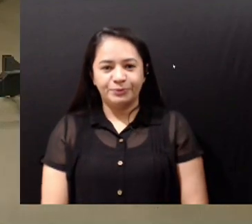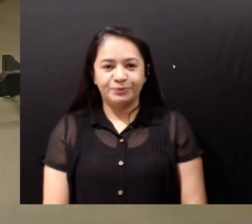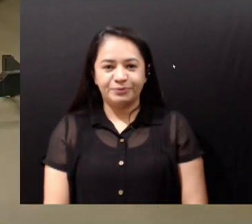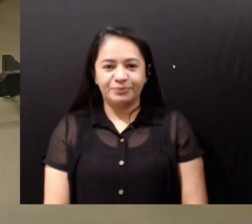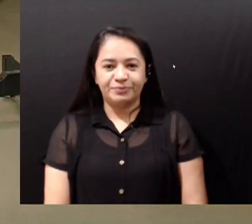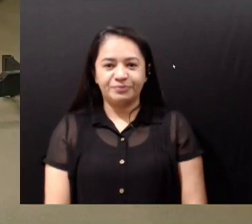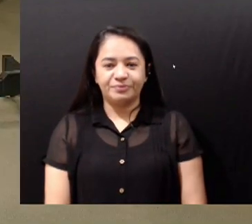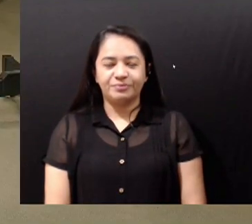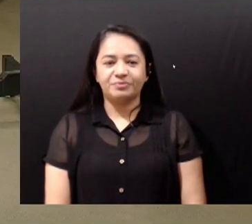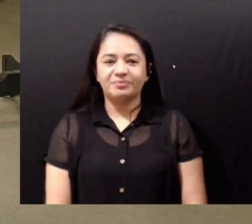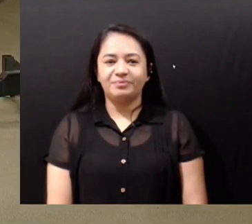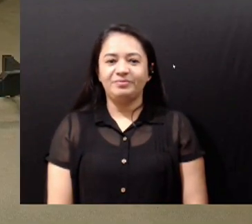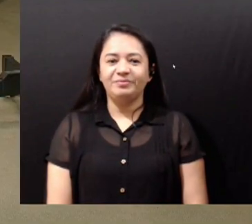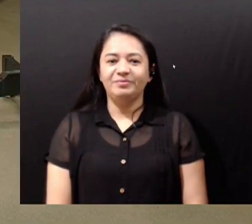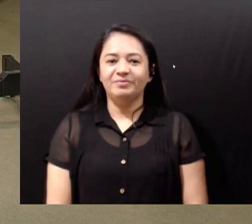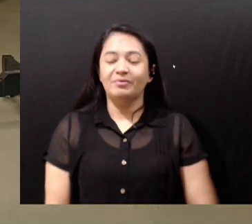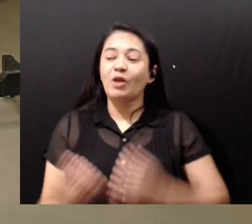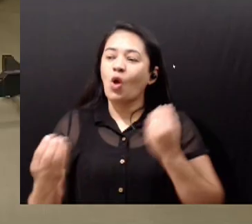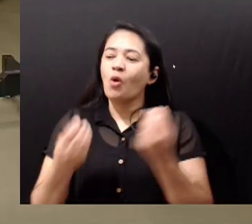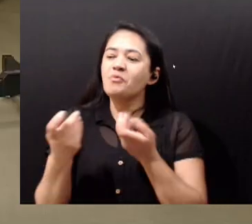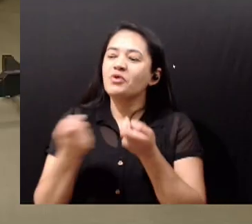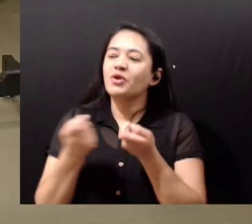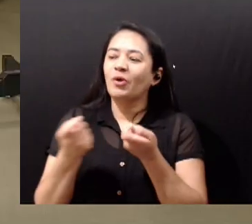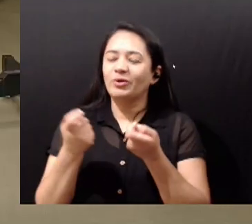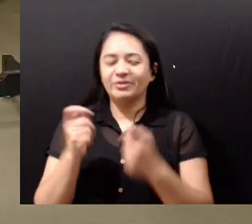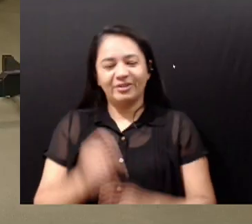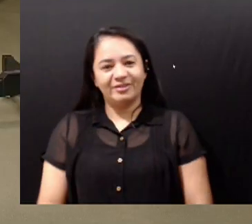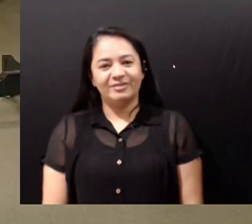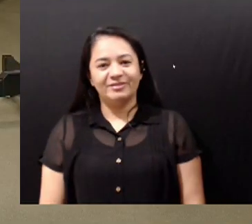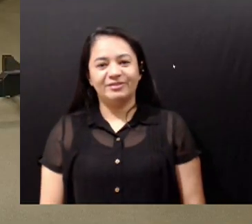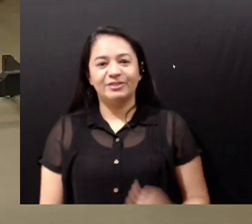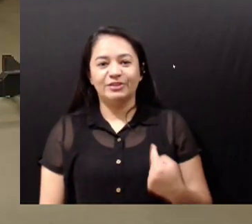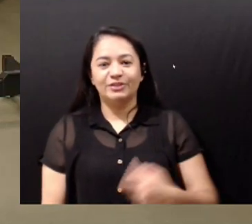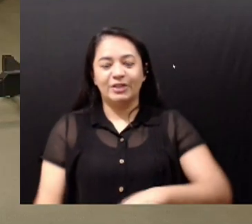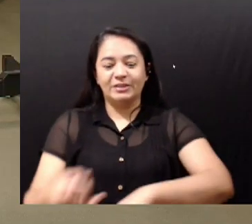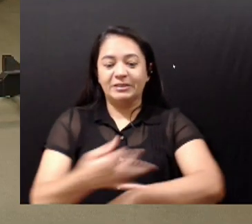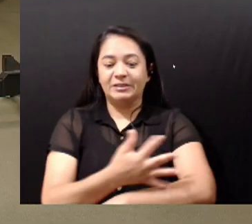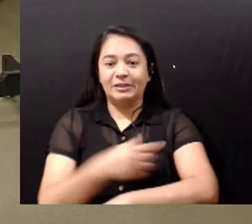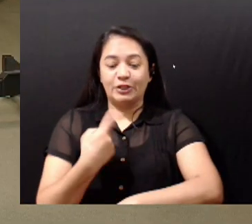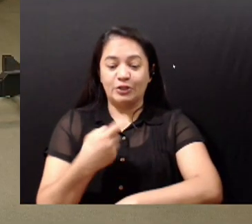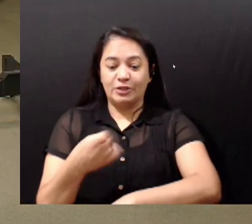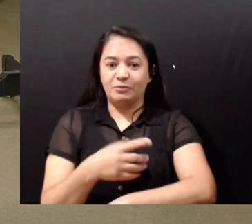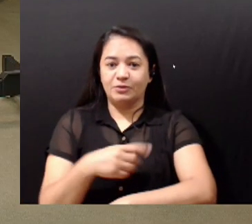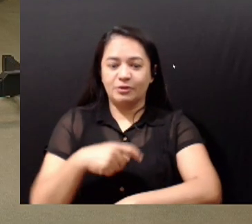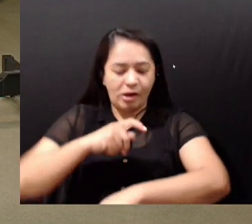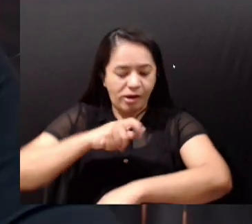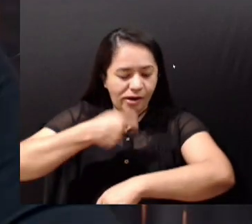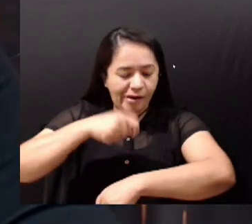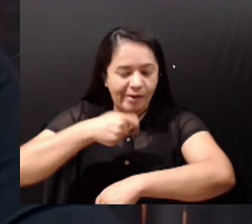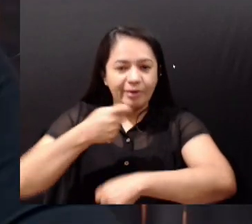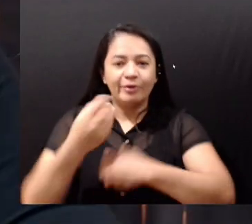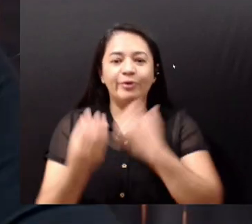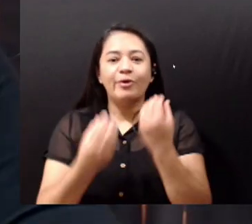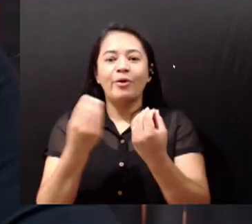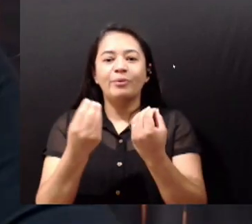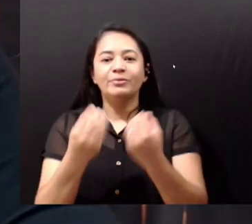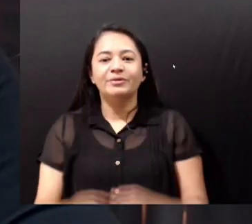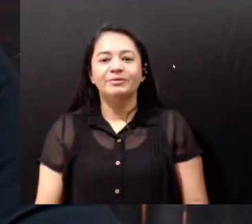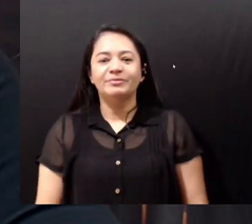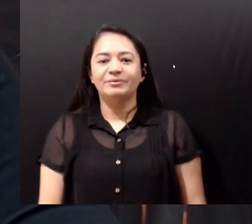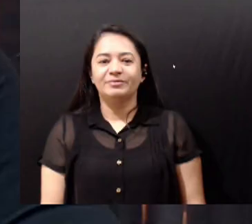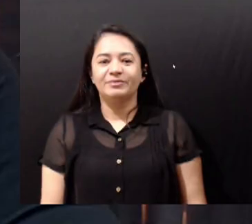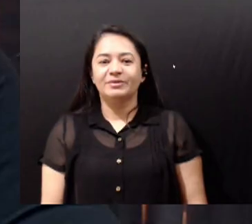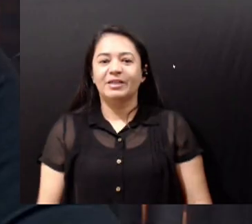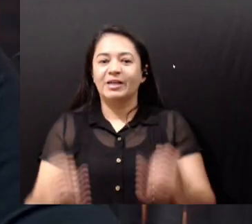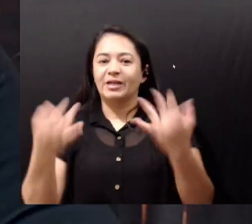que controla isso, né? A gente come as nossas emoções e aí a gente faz como? Eu falo aqui do ponto de vista